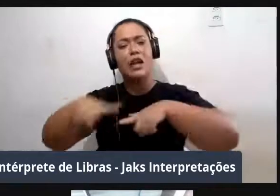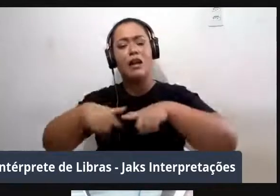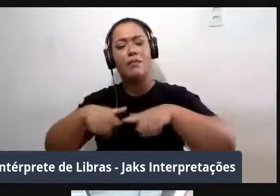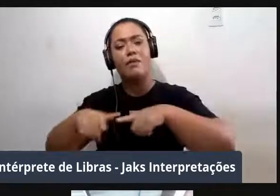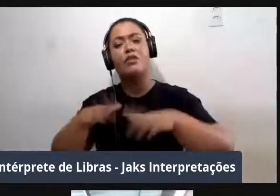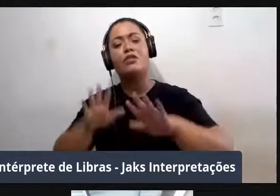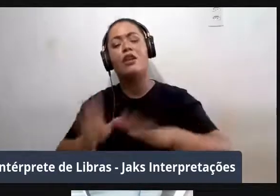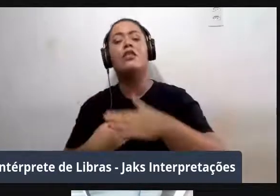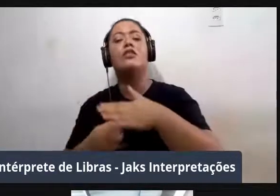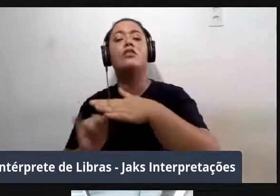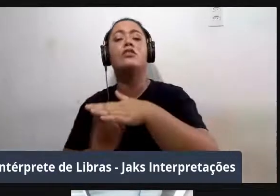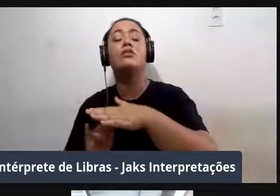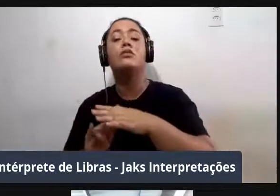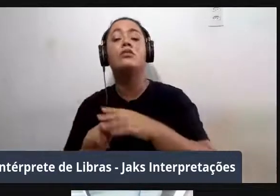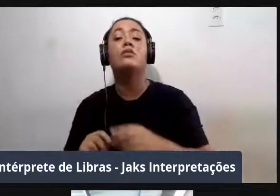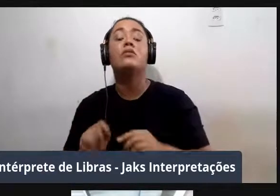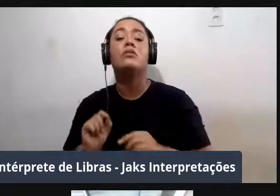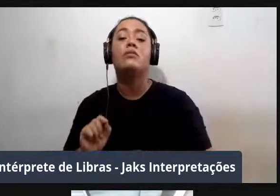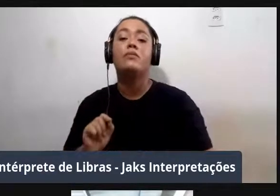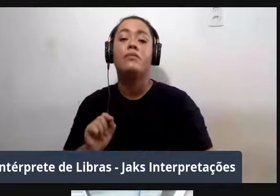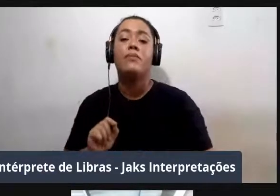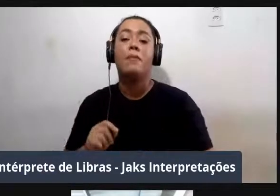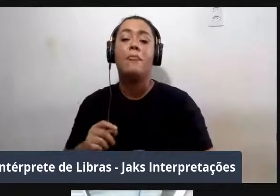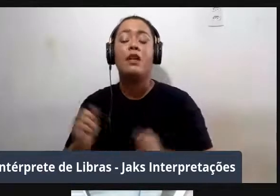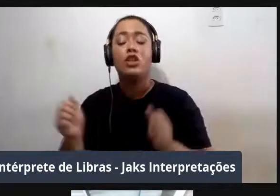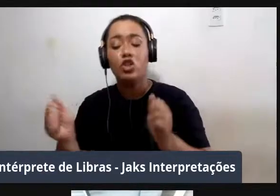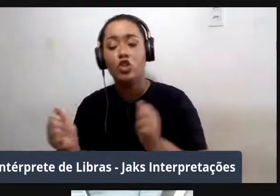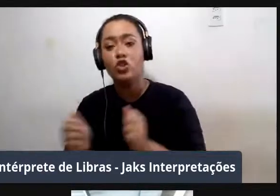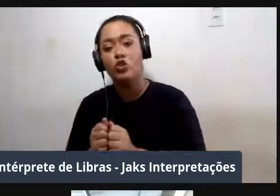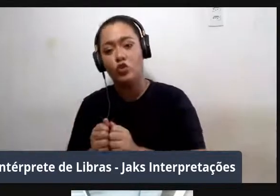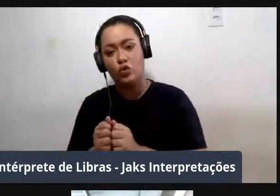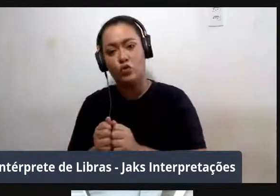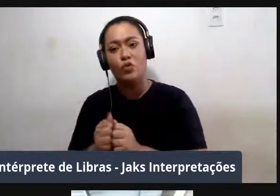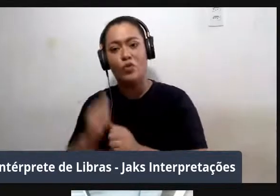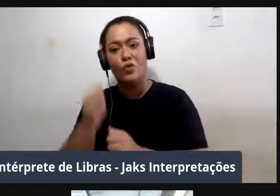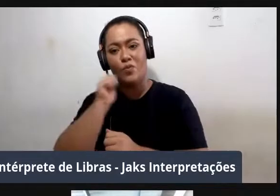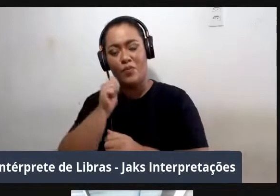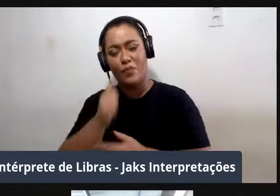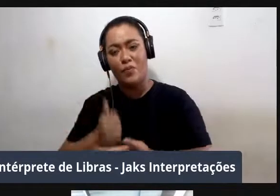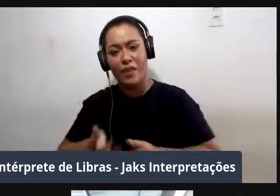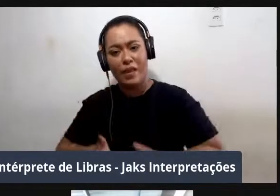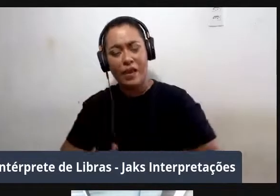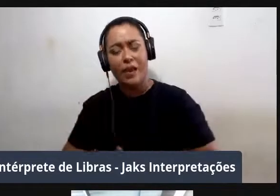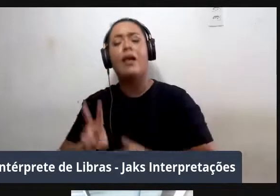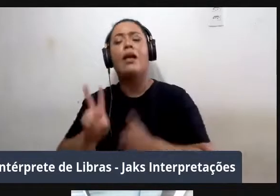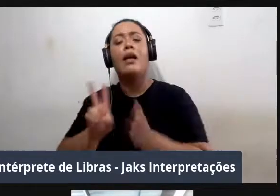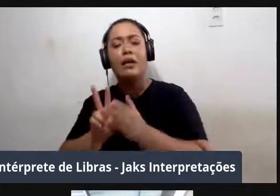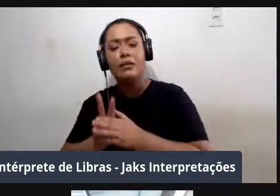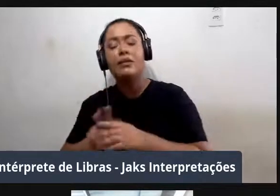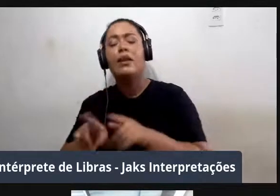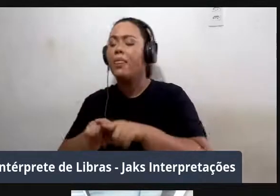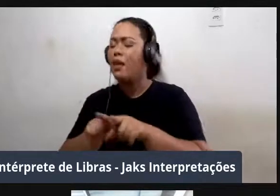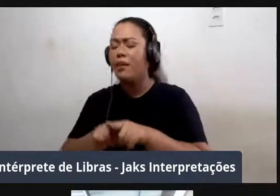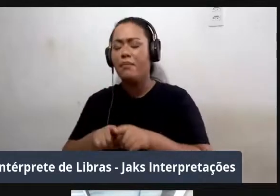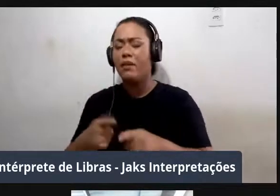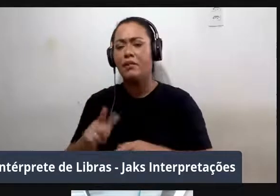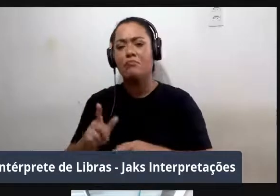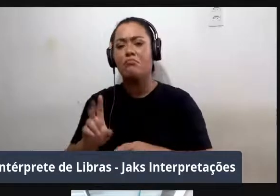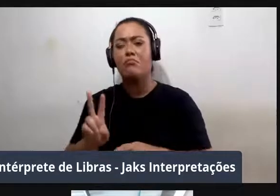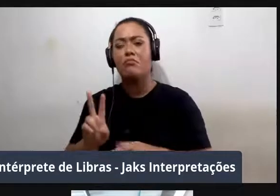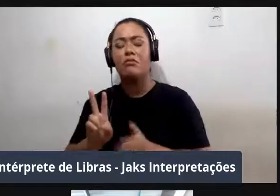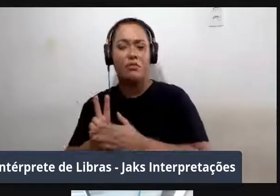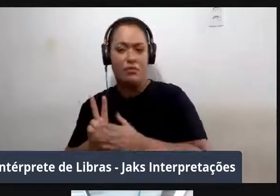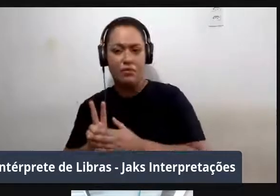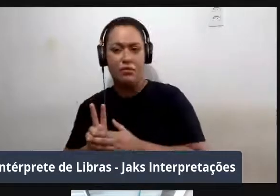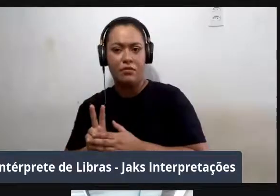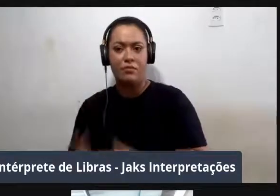gente procura tá junto com as nossas parteiras, indígenas e não indígenas, né? E aí, quando